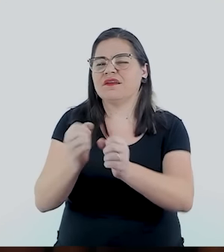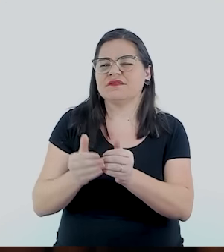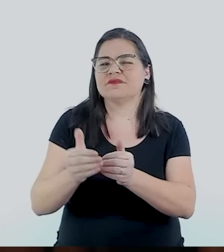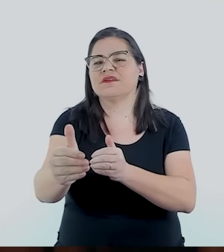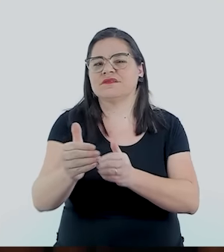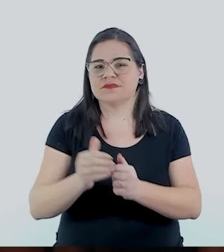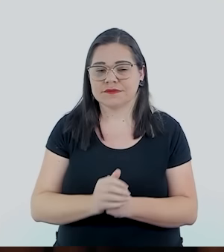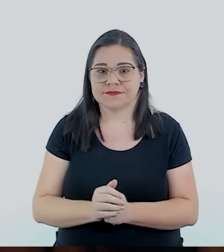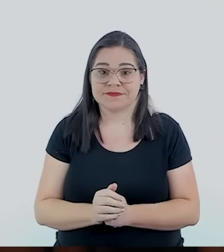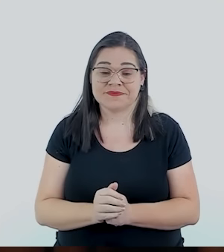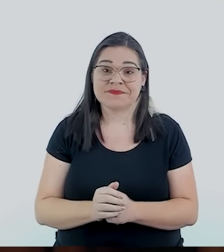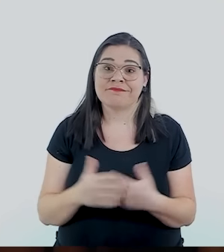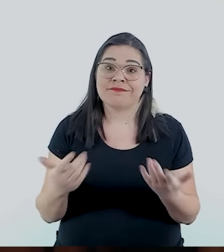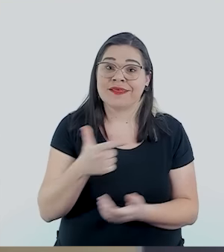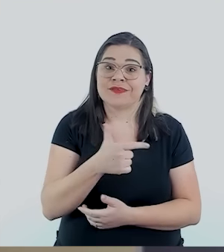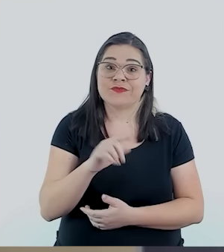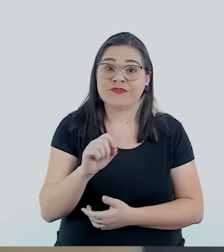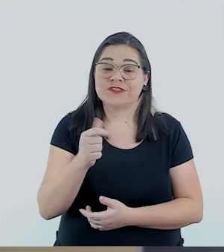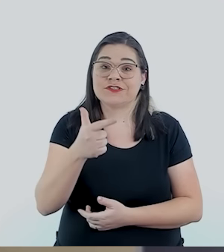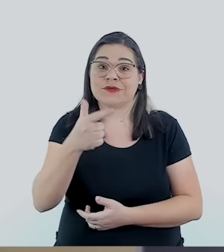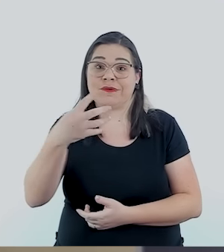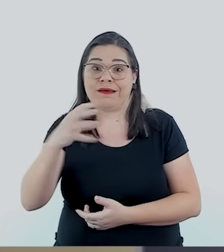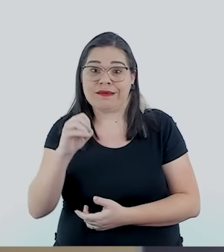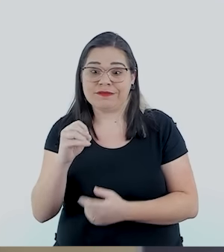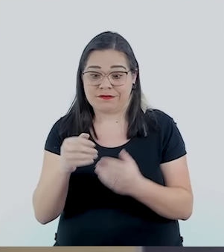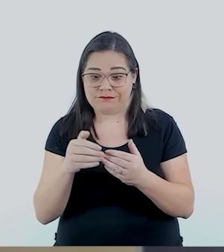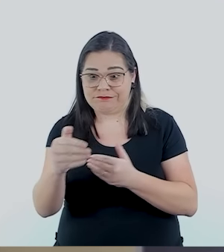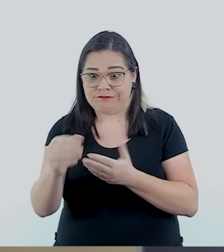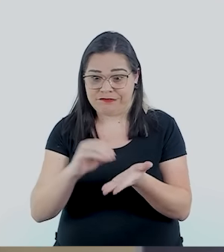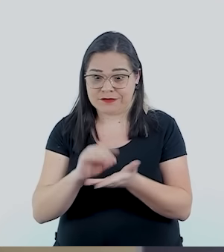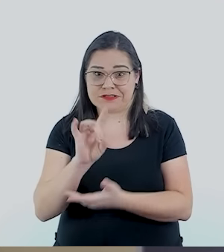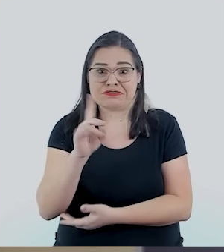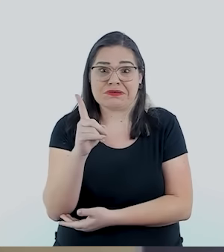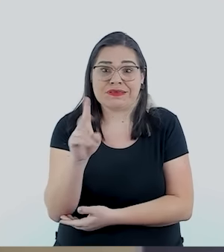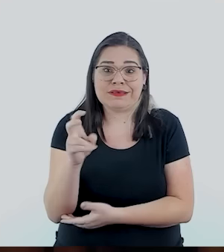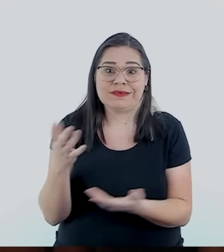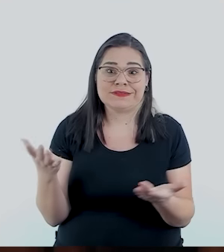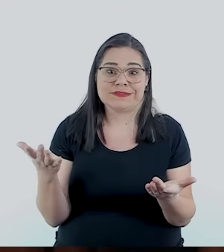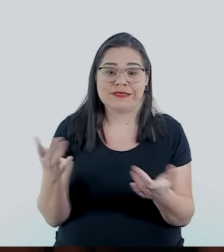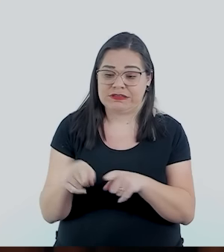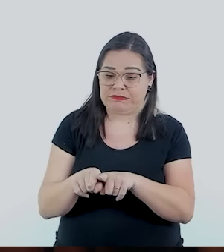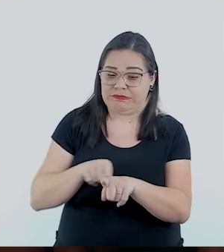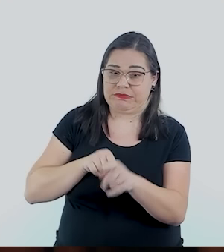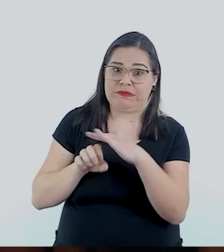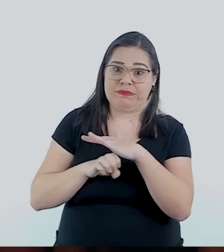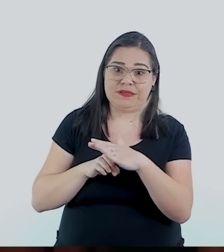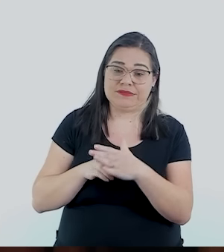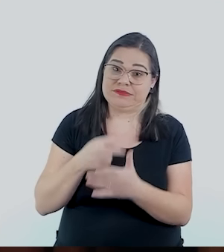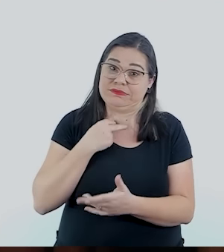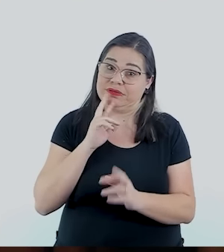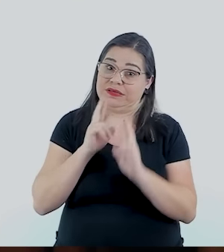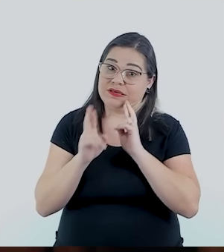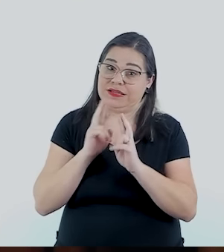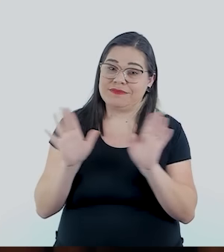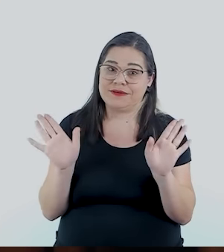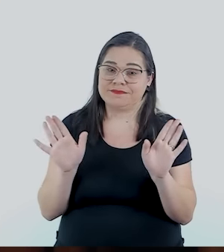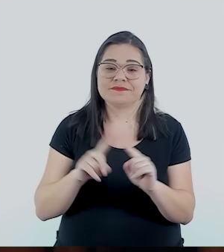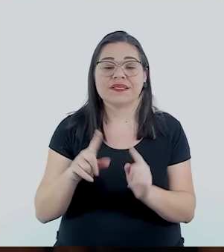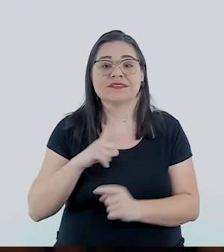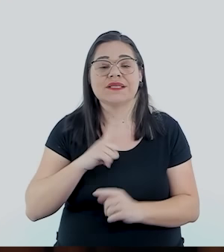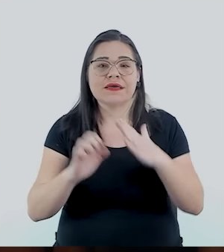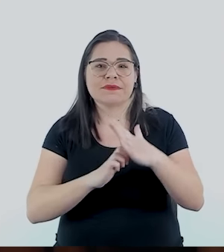né Mais ou menos e aí 2040 daqui 15 é pois é e ela vai ficar para trás depois não vai poder reclamar né mas tem